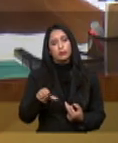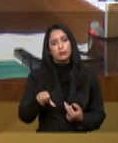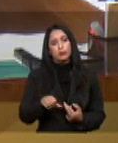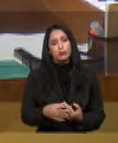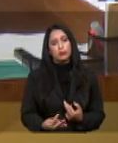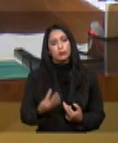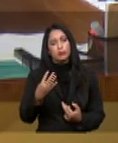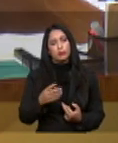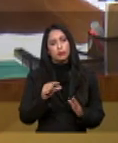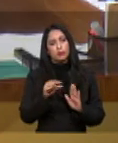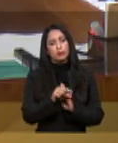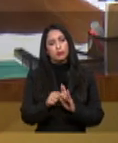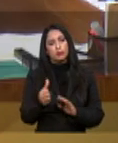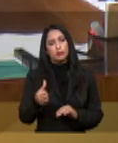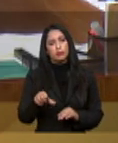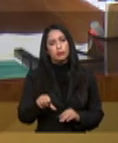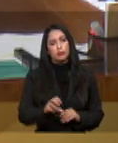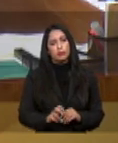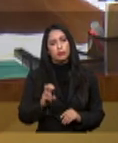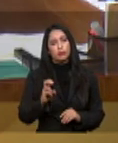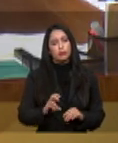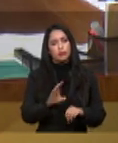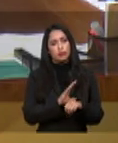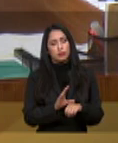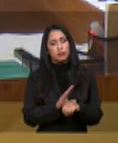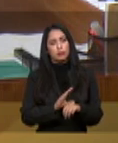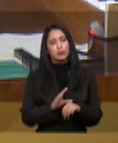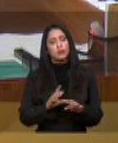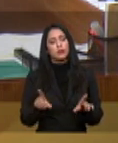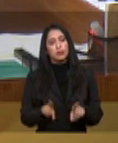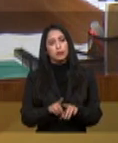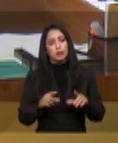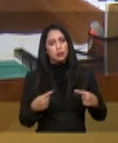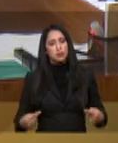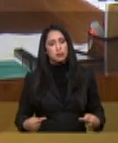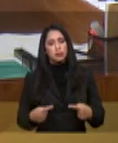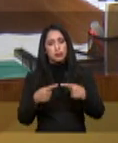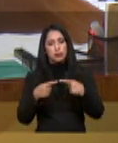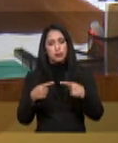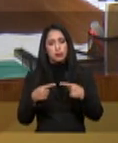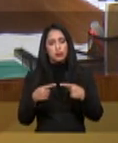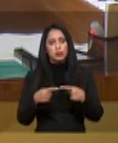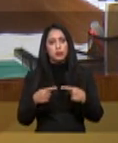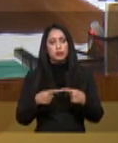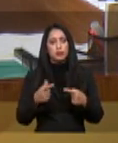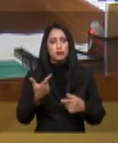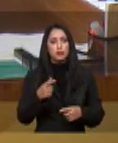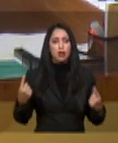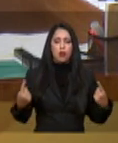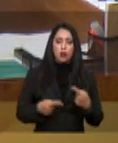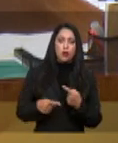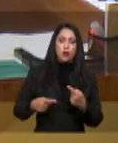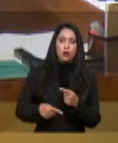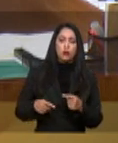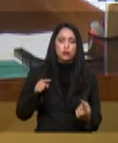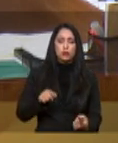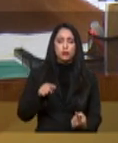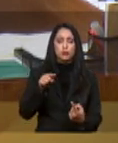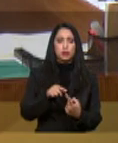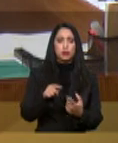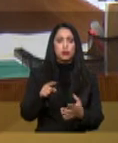5. Vista geral dos ministros federal, reunidos em plenário na mesa em formato de U invertido. Inexistência de afronta aos objetivos fundamentais